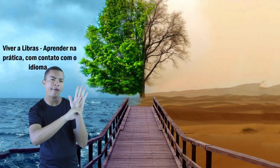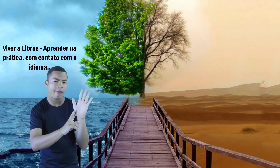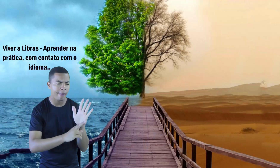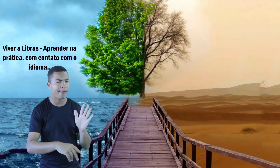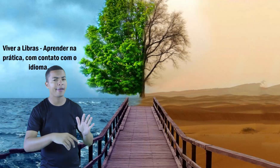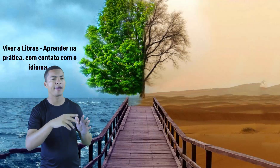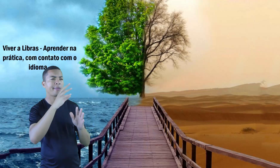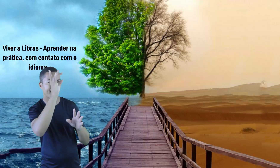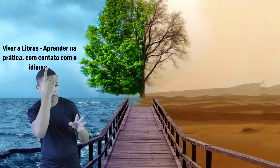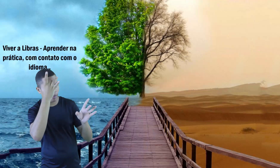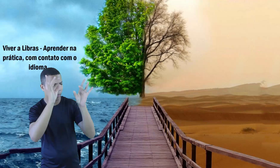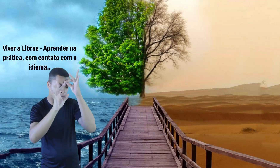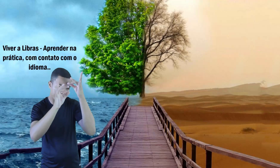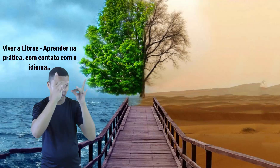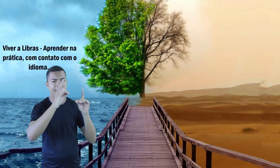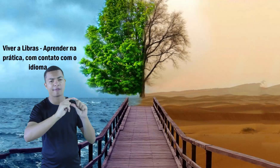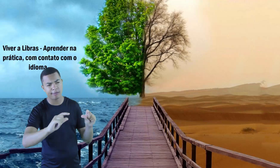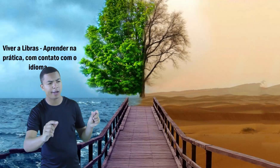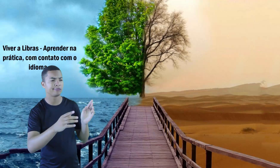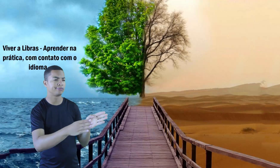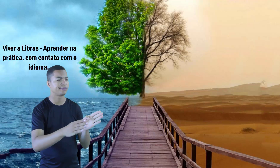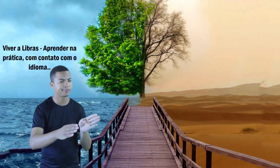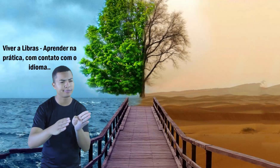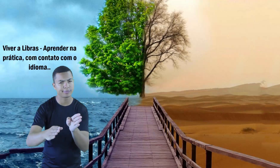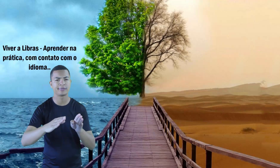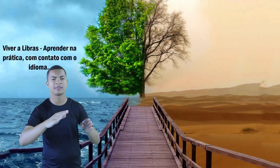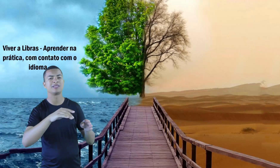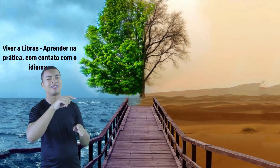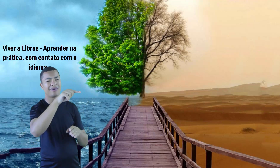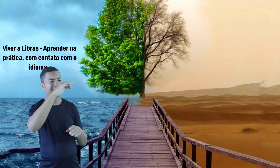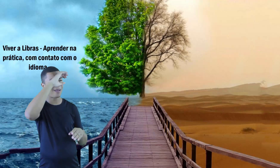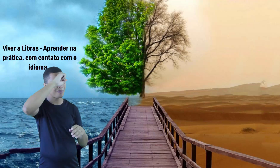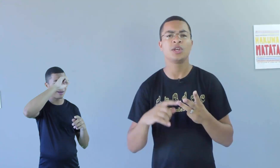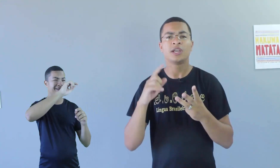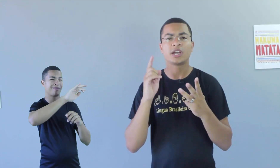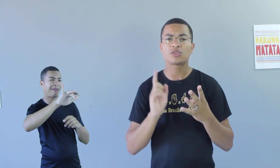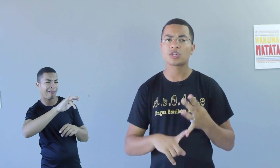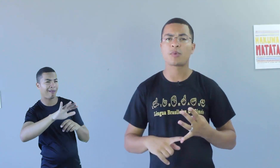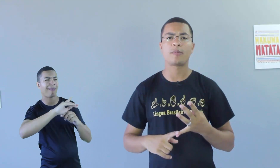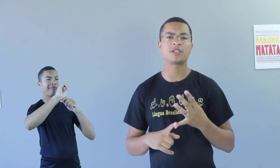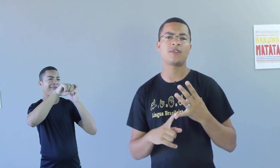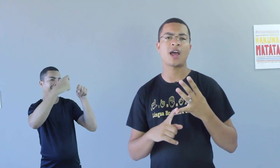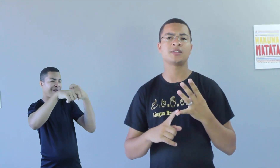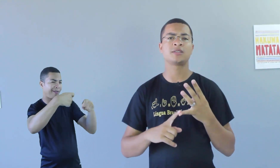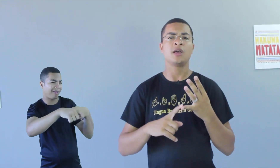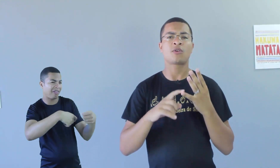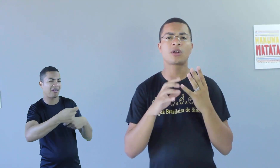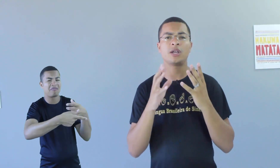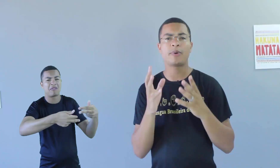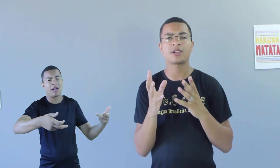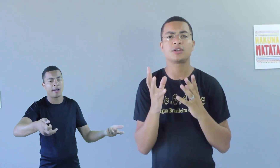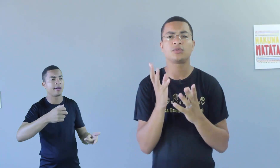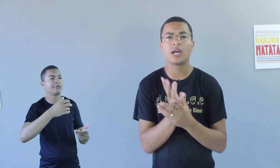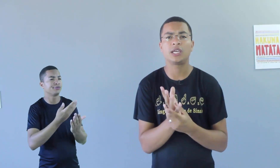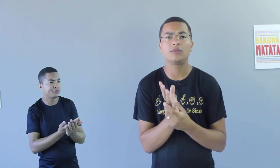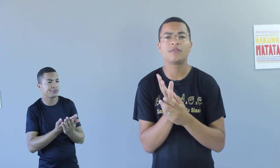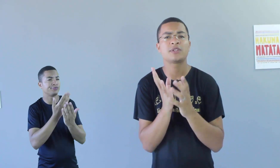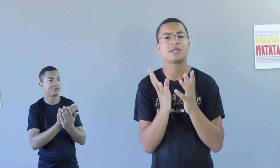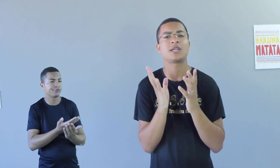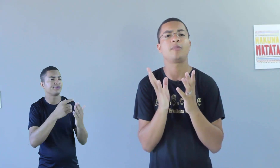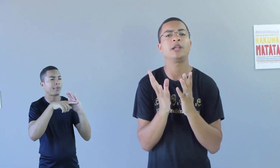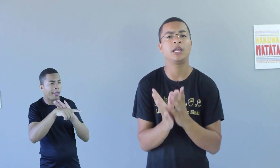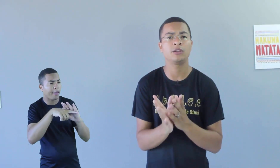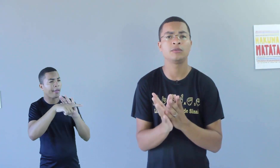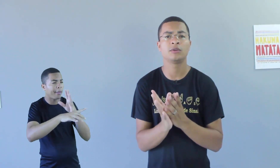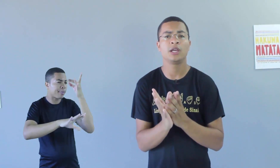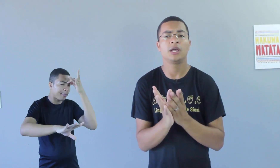aprendendo na prática, com contato com o idioma, vendo os sinais, vendo os vídeos, criando suas próprias frases, colocando em prática tudo aquilo que